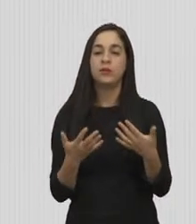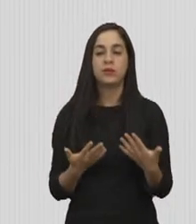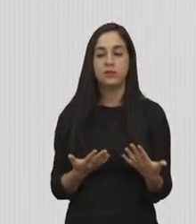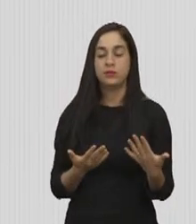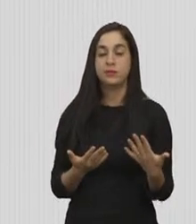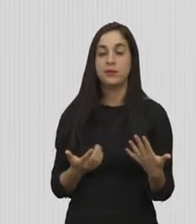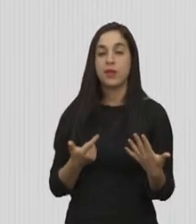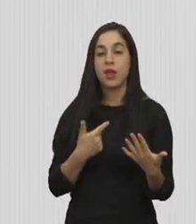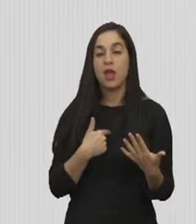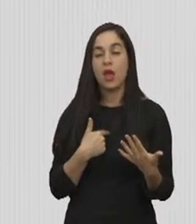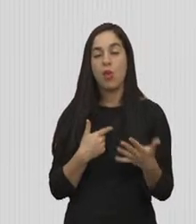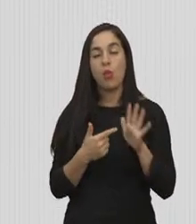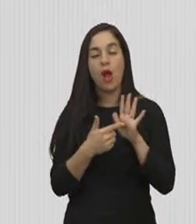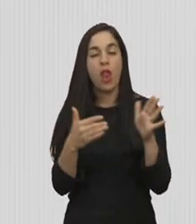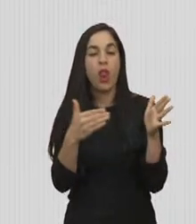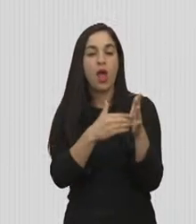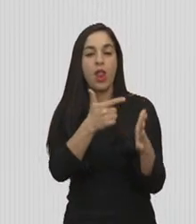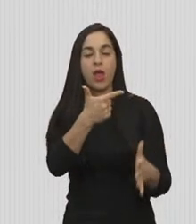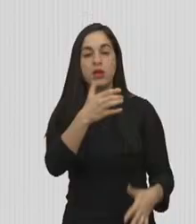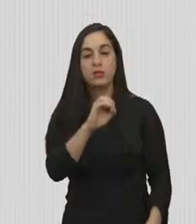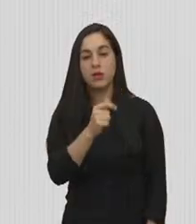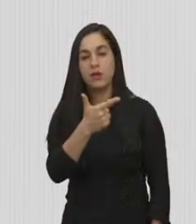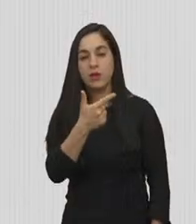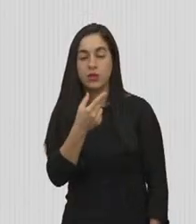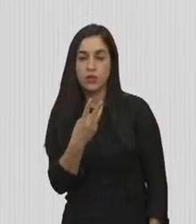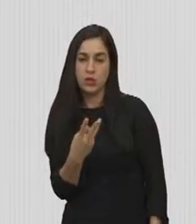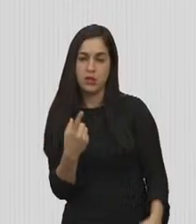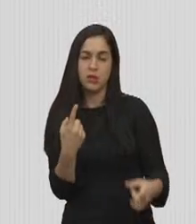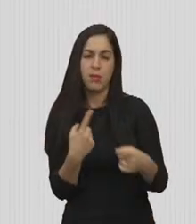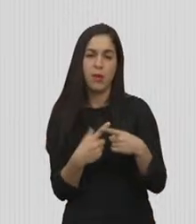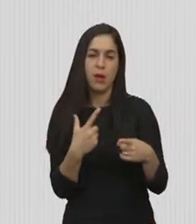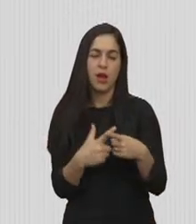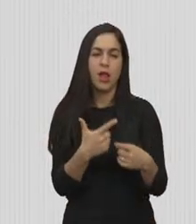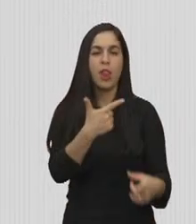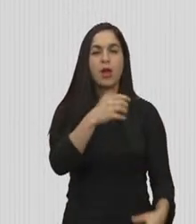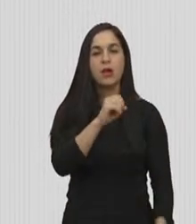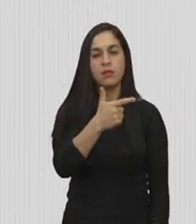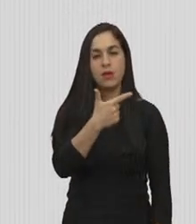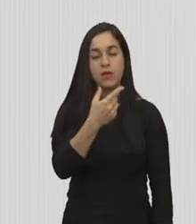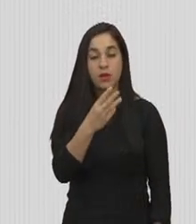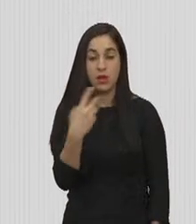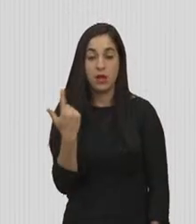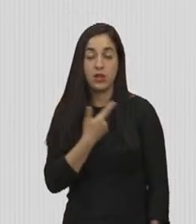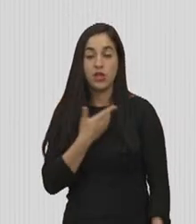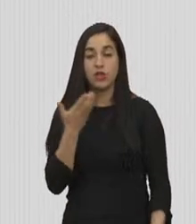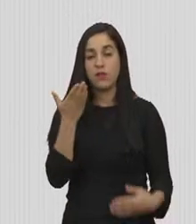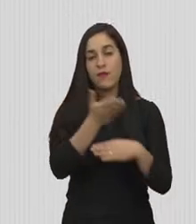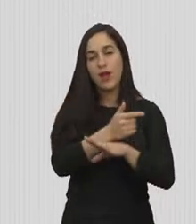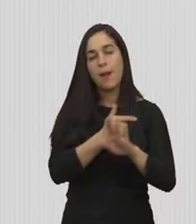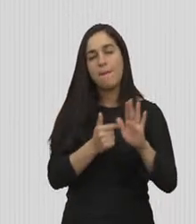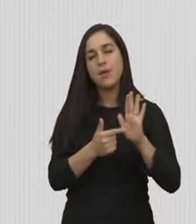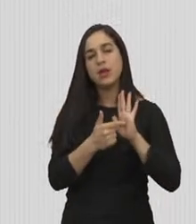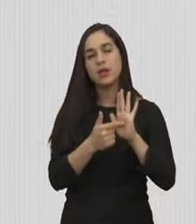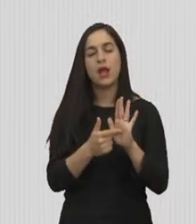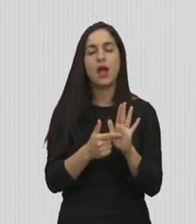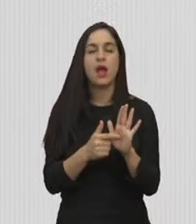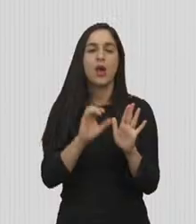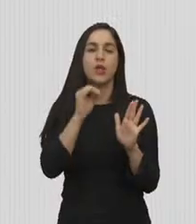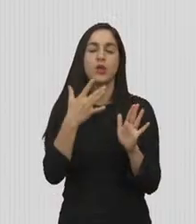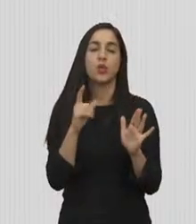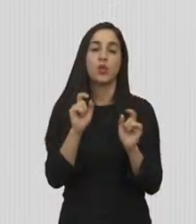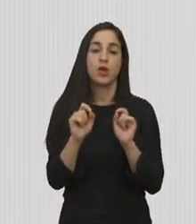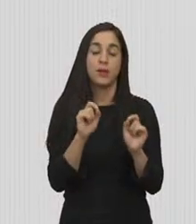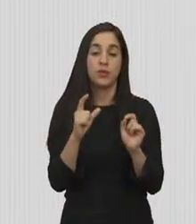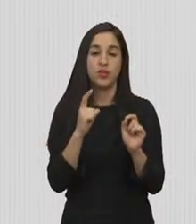Eu coloquei até 2023, porque em 2023 a gente veio aqui apresentar e a gente tinha a seguinte situação: a gente tinha